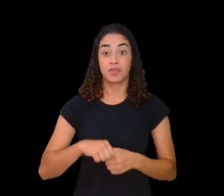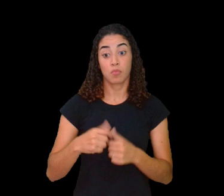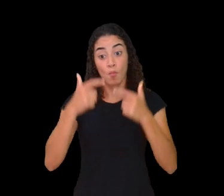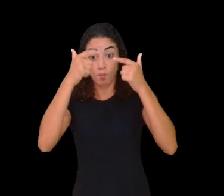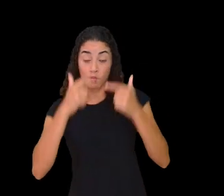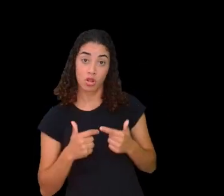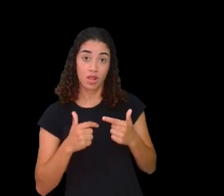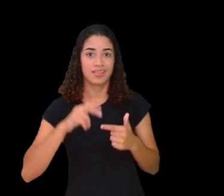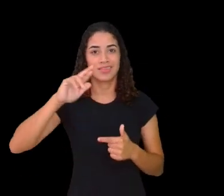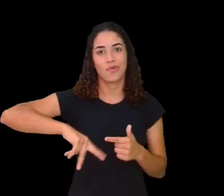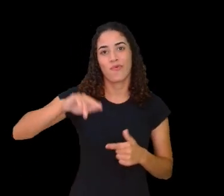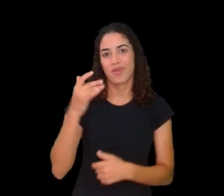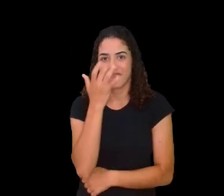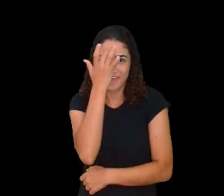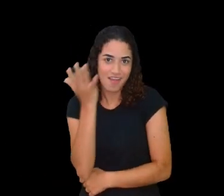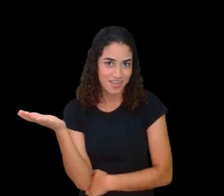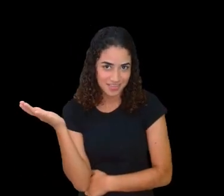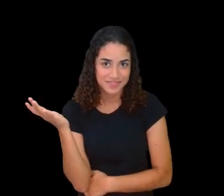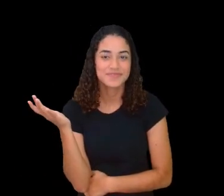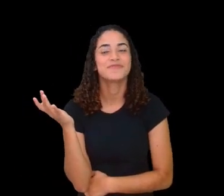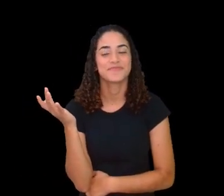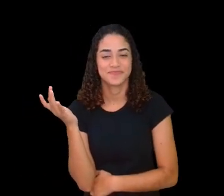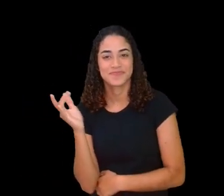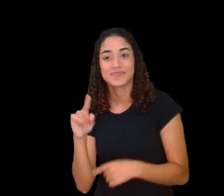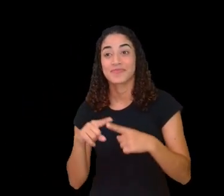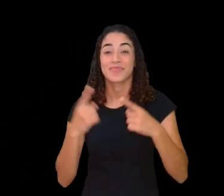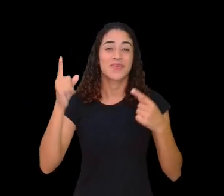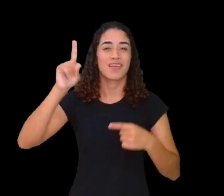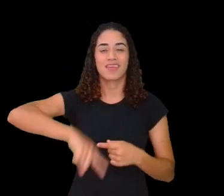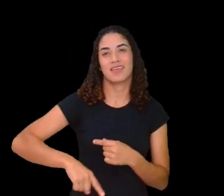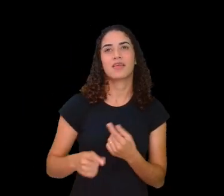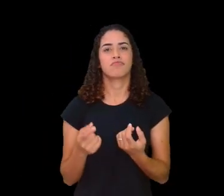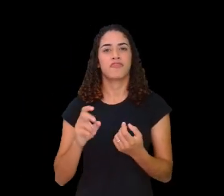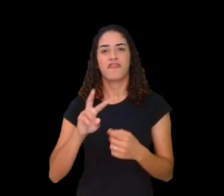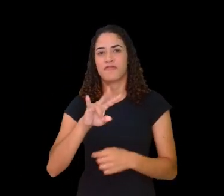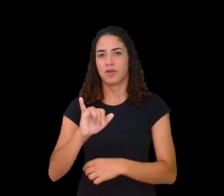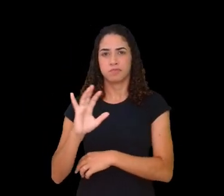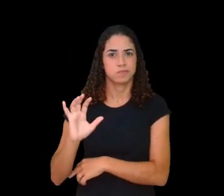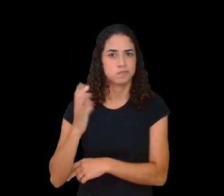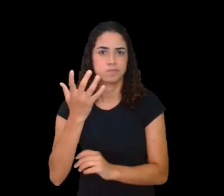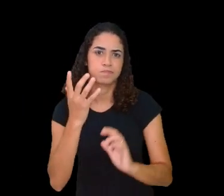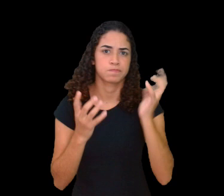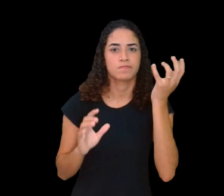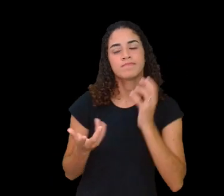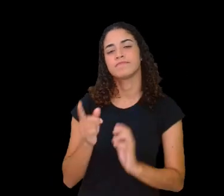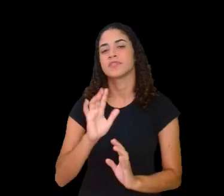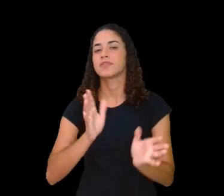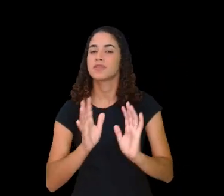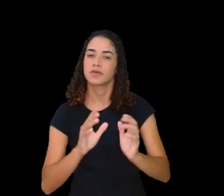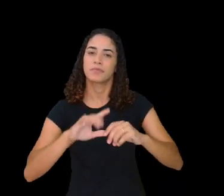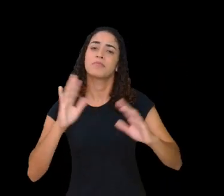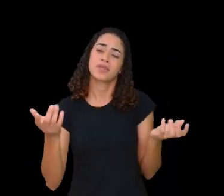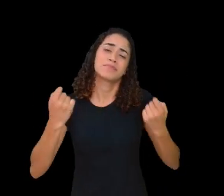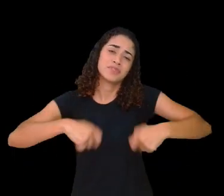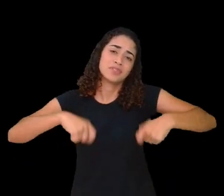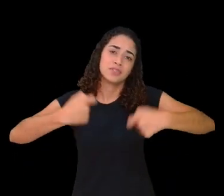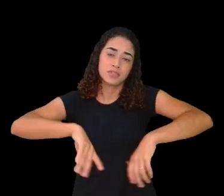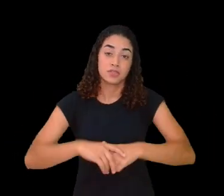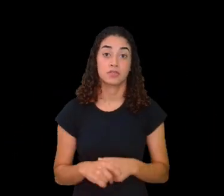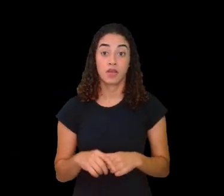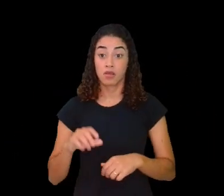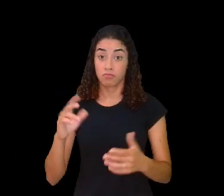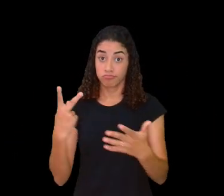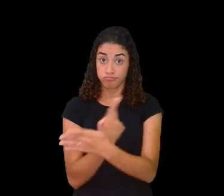é uma coisa tão fácil de se fazer. Então, isso nem sempre vai acontecer nas notícias, mas é o ideal. Isso acontece porque